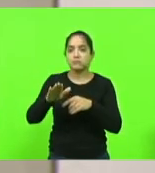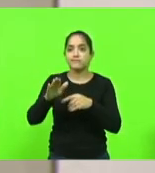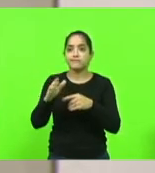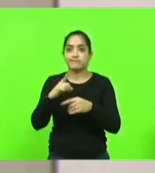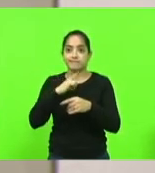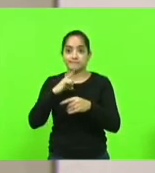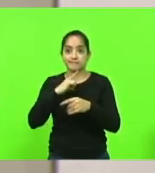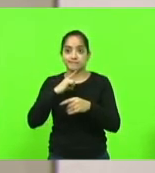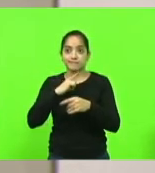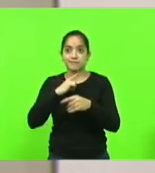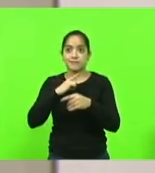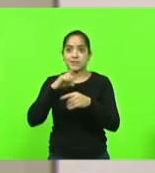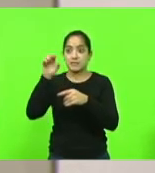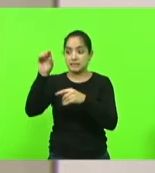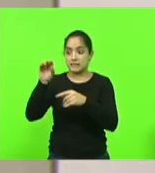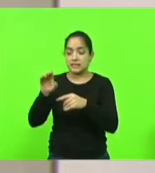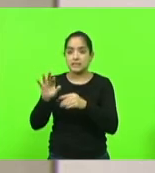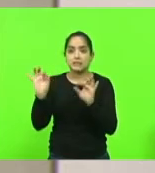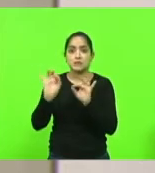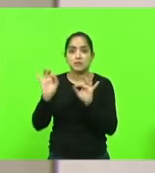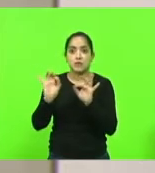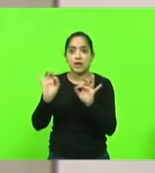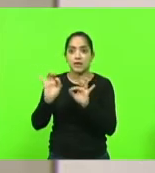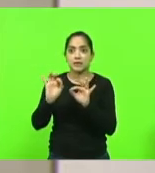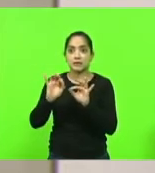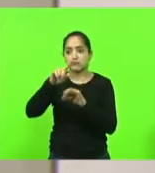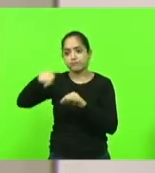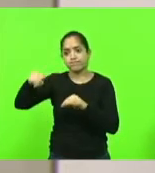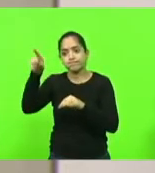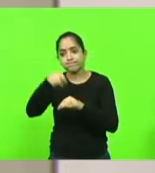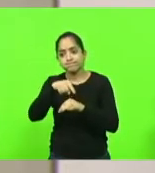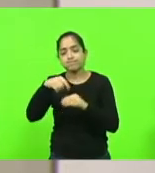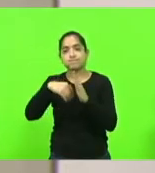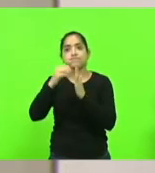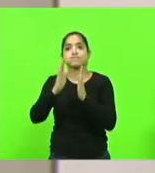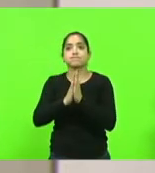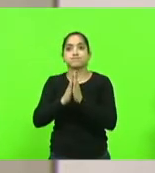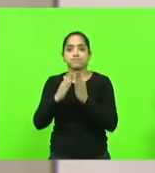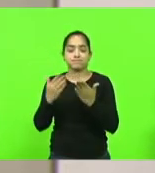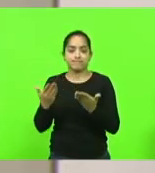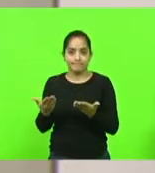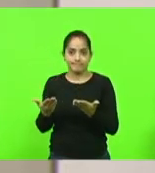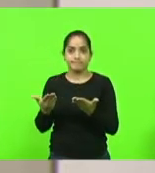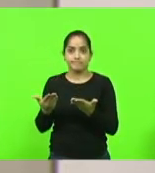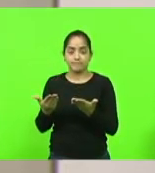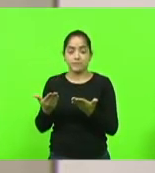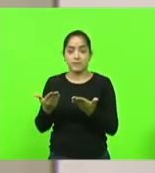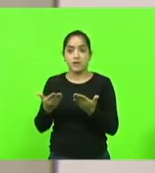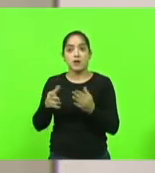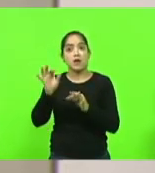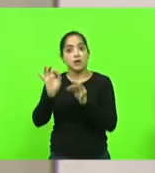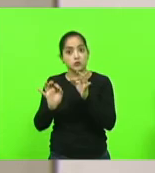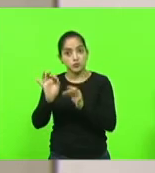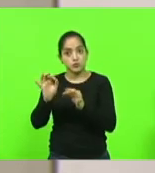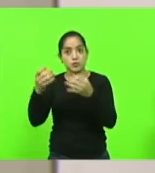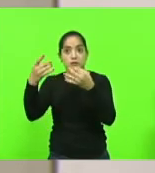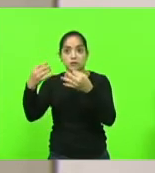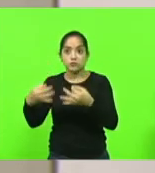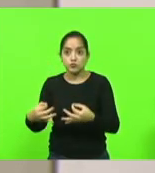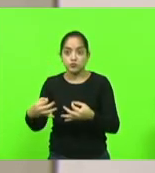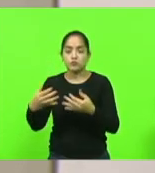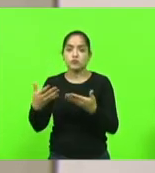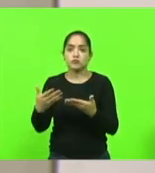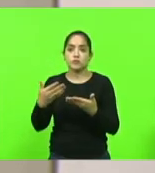sem a devida sinalização, que sejam anuladas essas multas. Porque também é um critério de justiça com o cidadão que transita